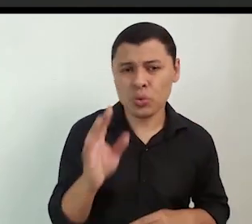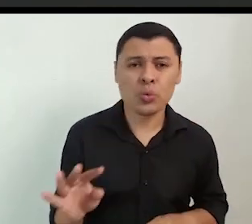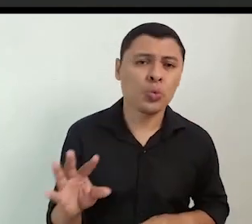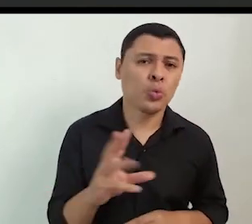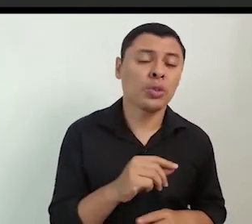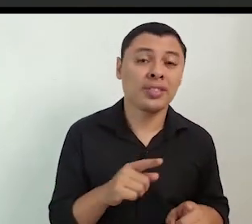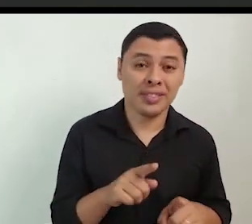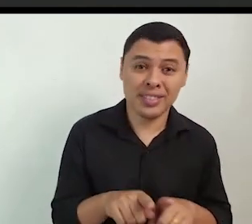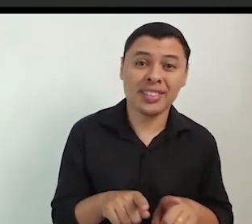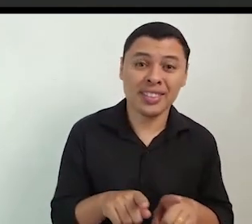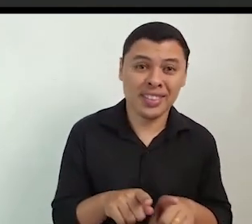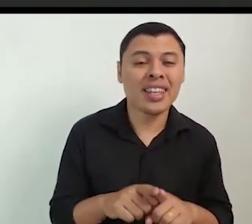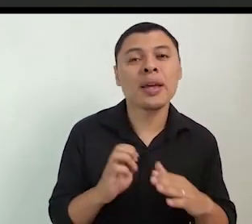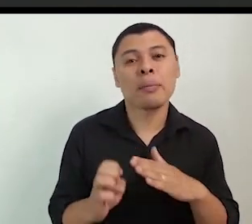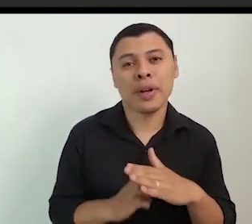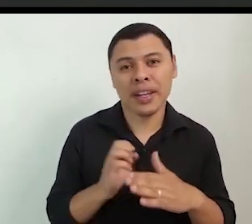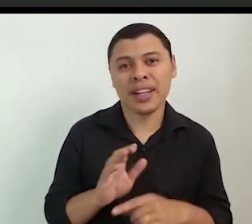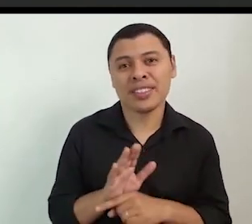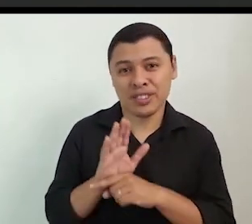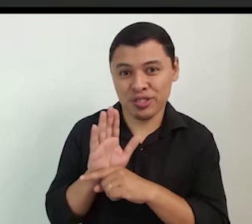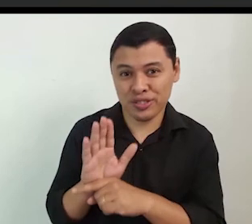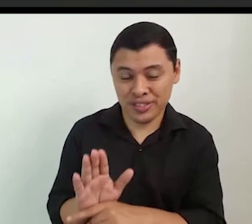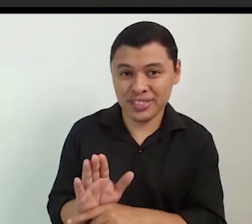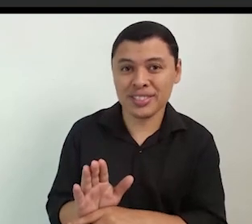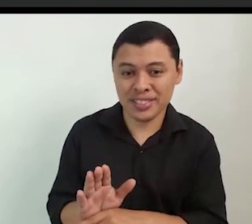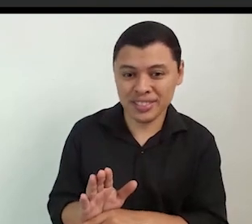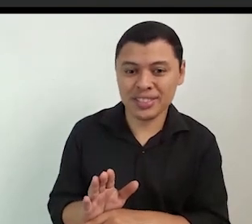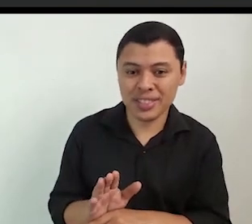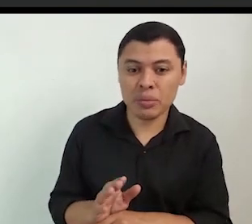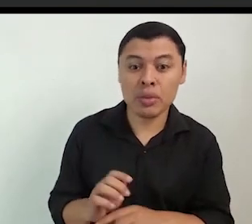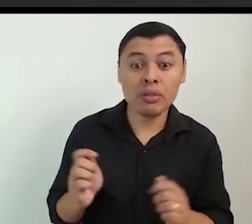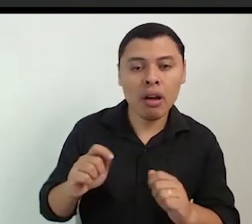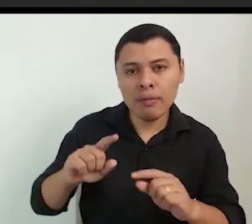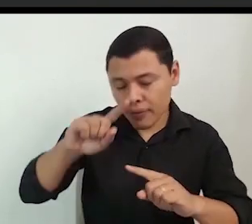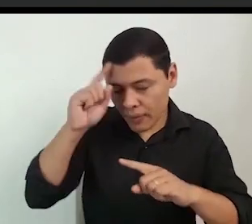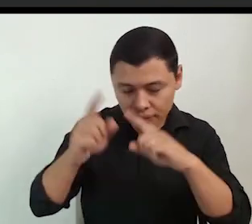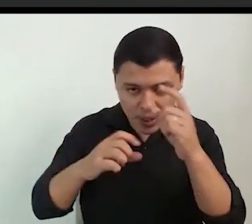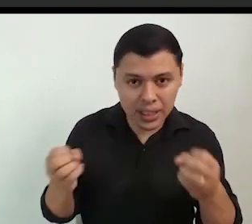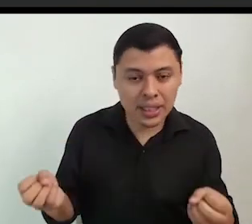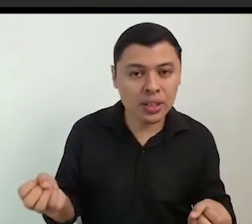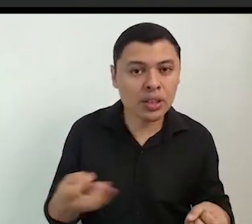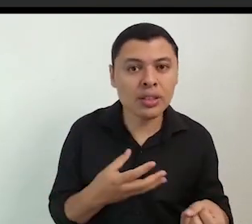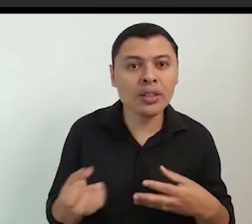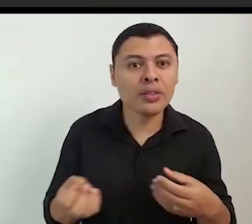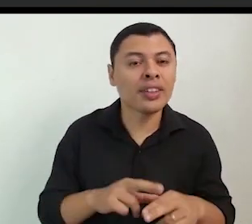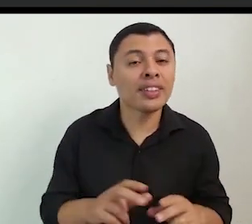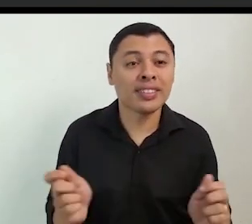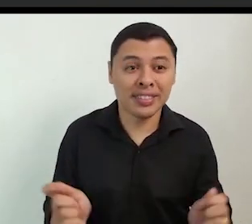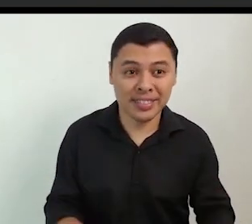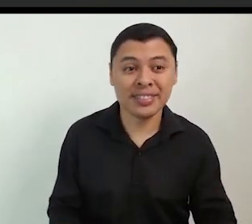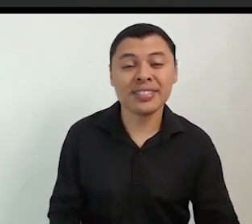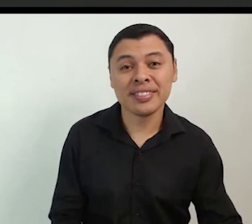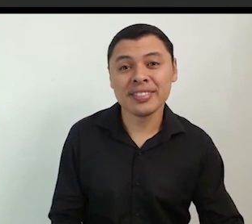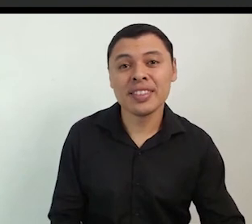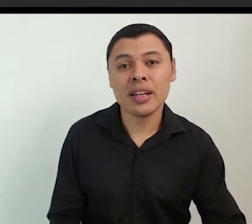eu já havia até comentado, com possibilidades de inovações e produtos mais prontos, né? Mas é a